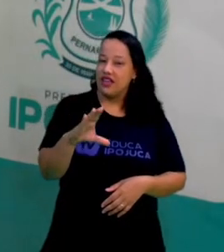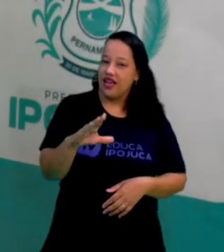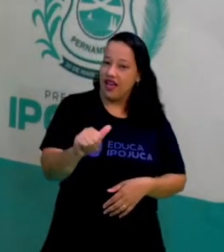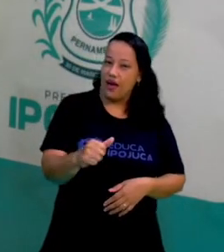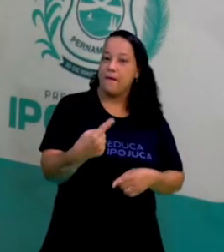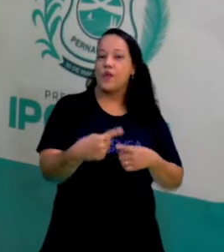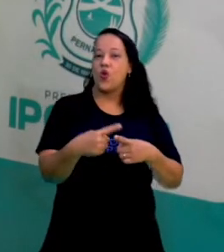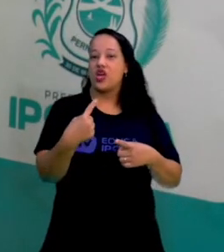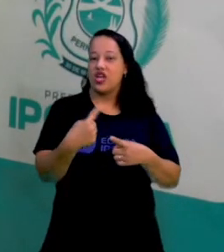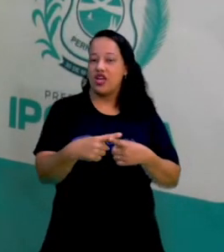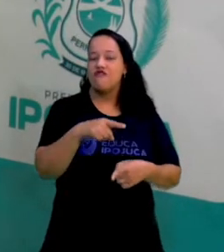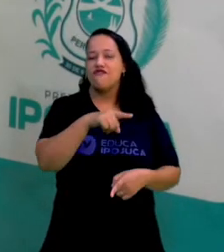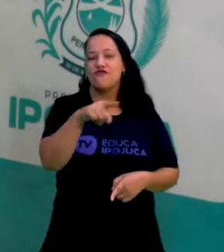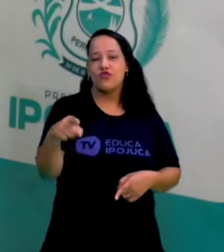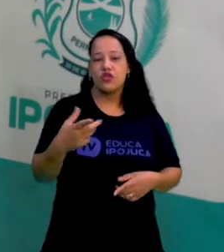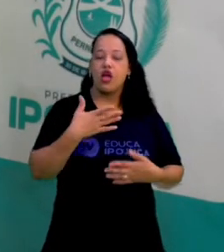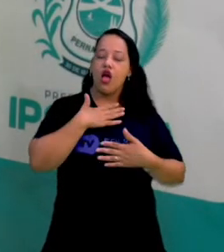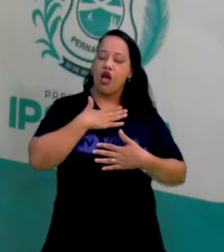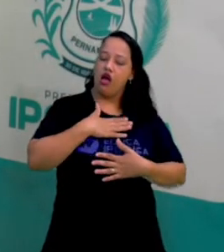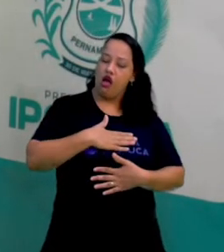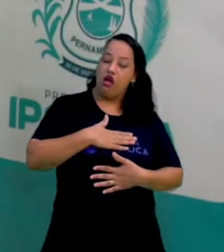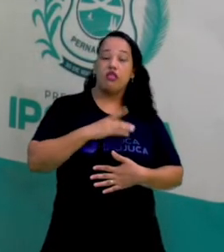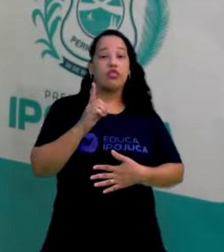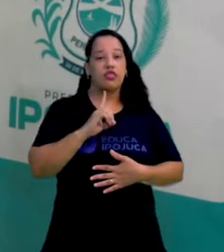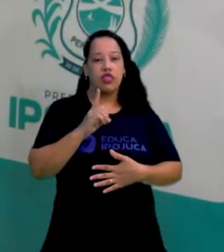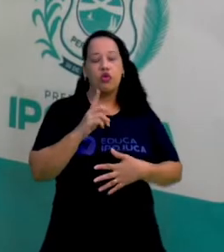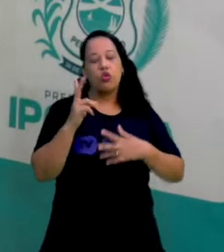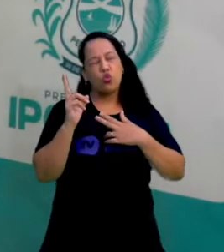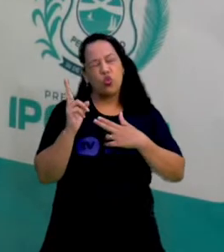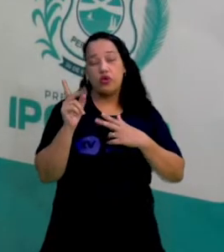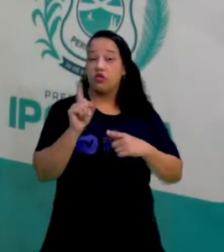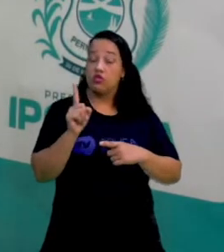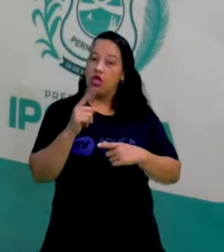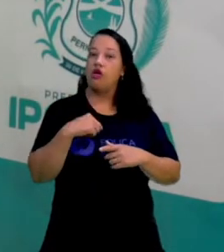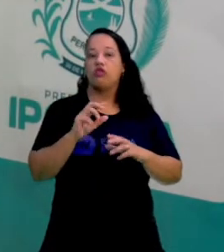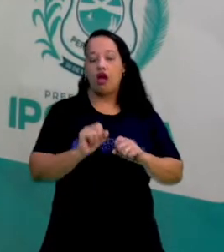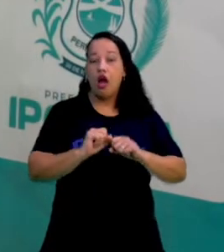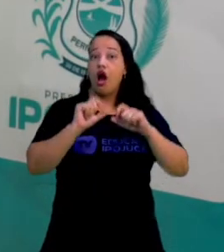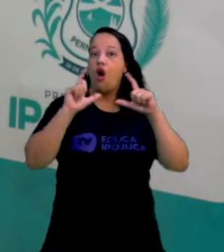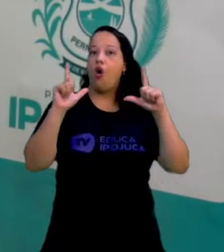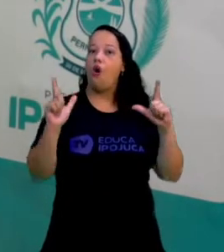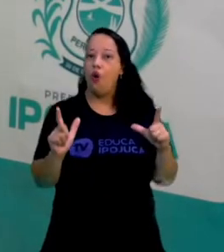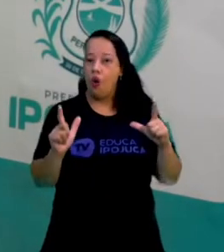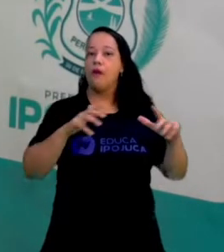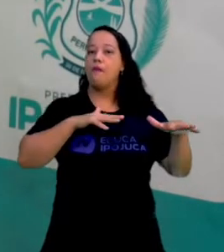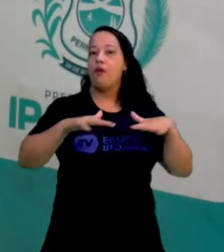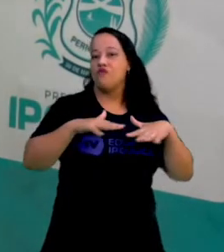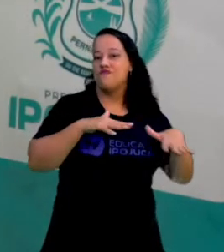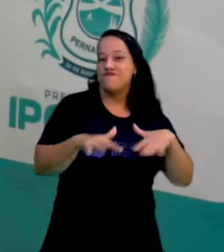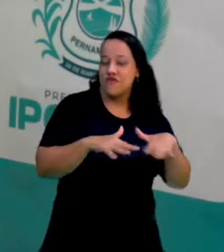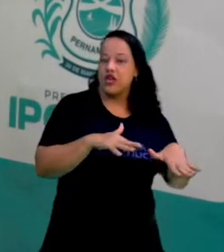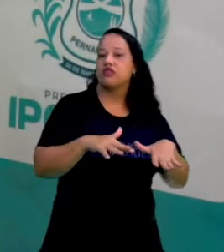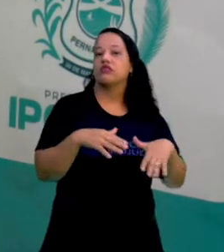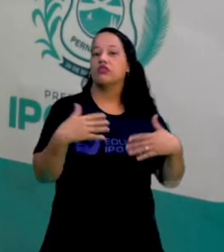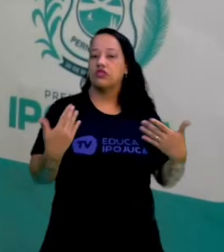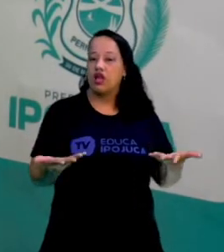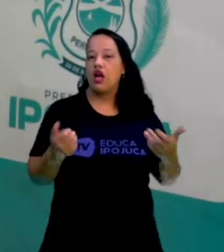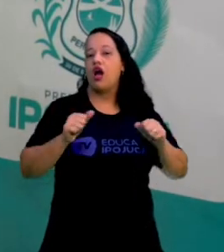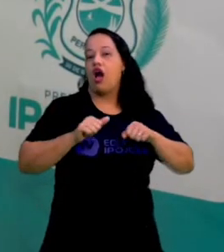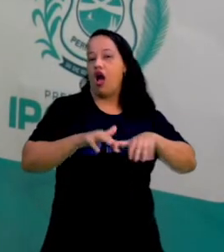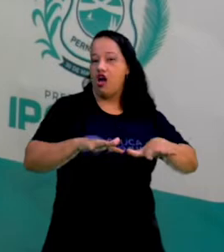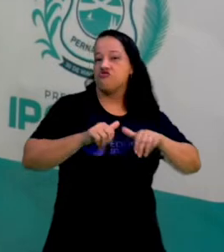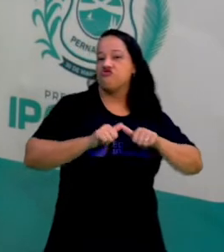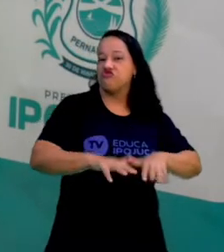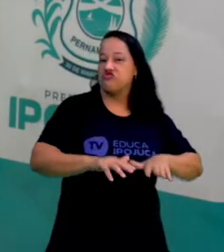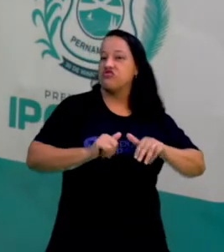repouso, aquele estado que a gente se encontra quando está dormindo. Então, qualquer prática que você faça, você vai gastar